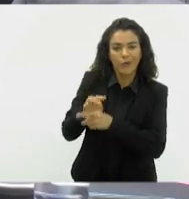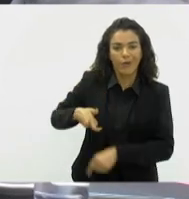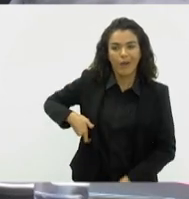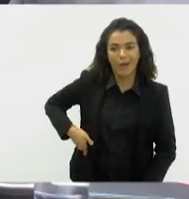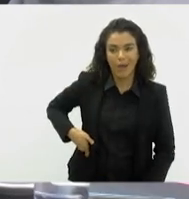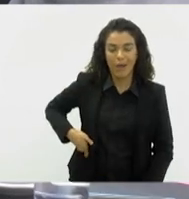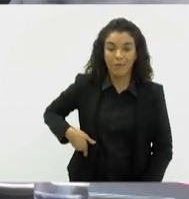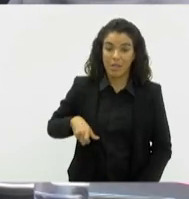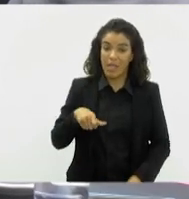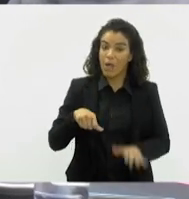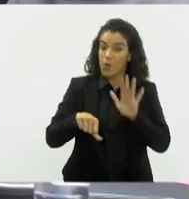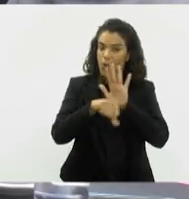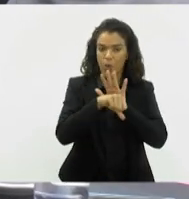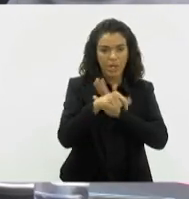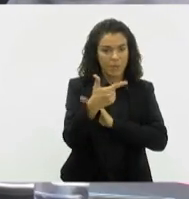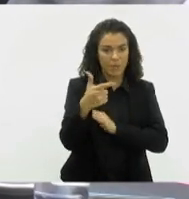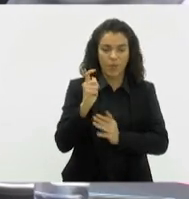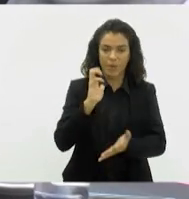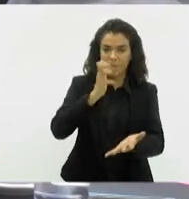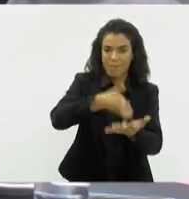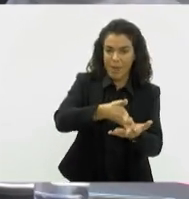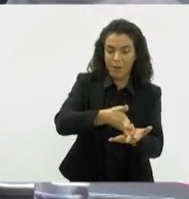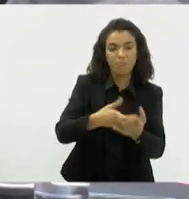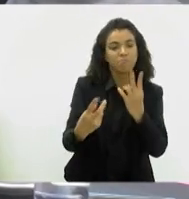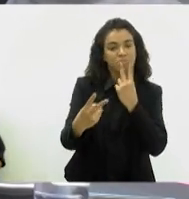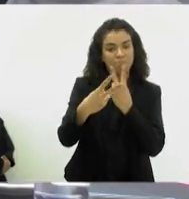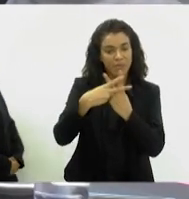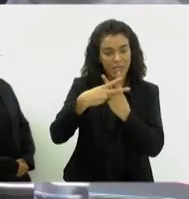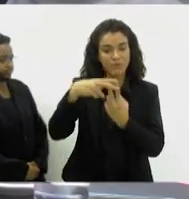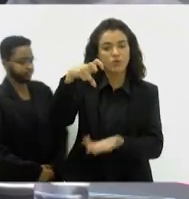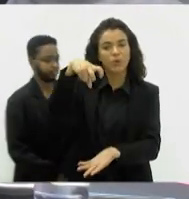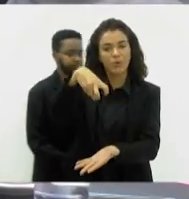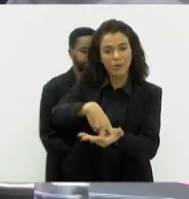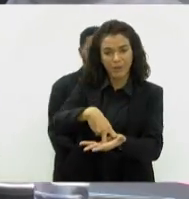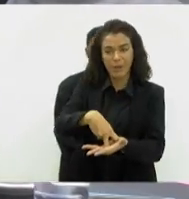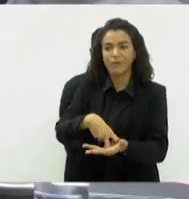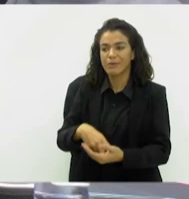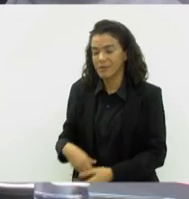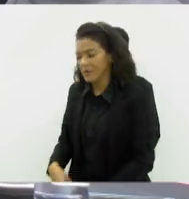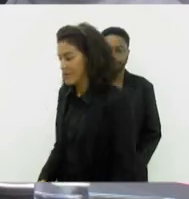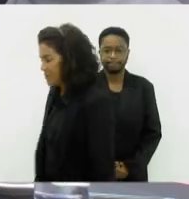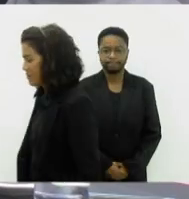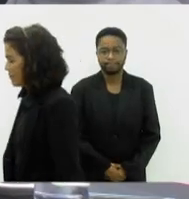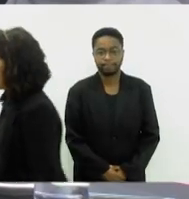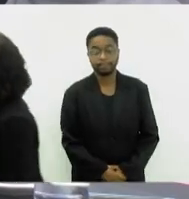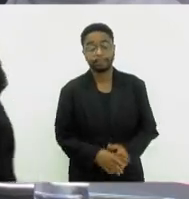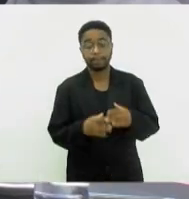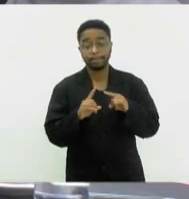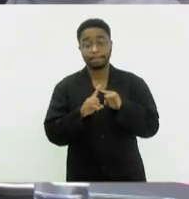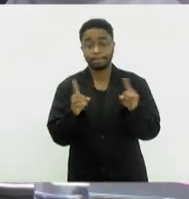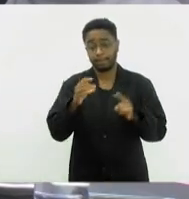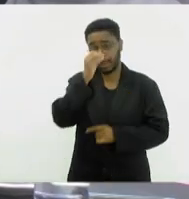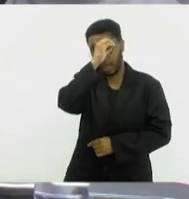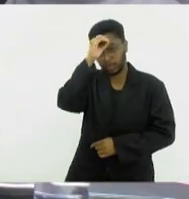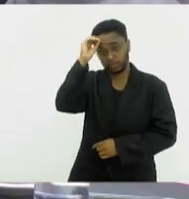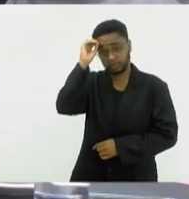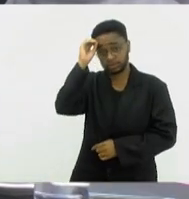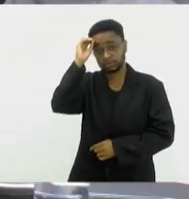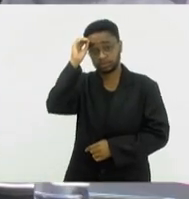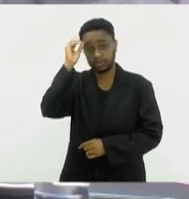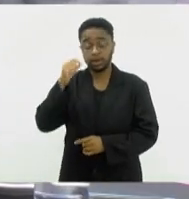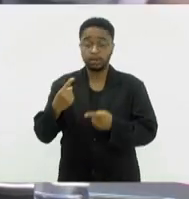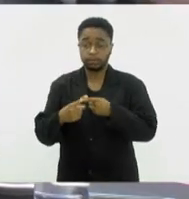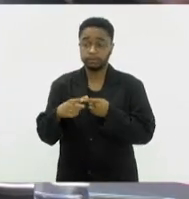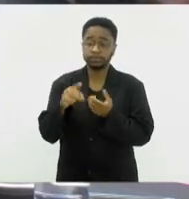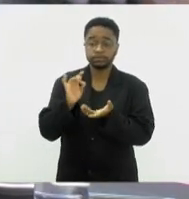crime inafiançável já à época, preso, condenado e, no entanto, absolutamente inocente desse caso. Quer dizer, inocente não, porque, de